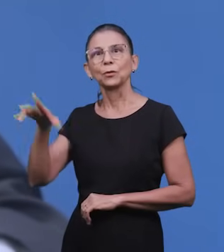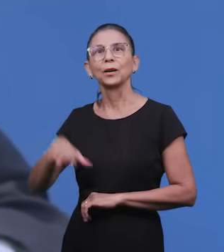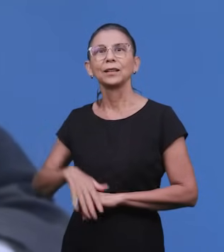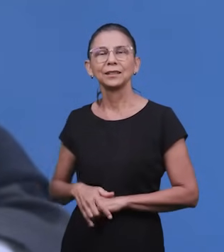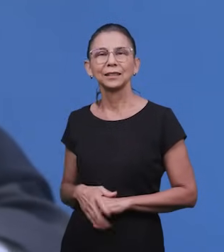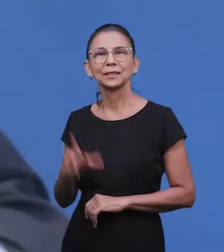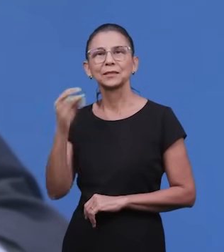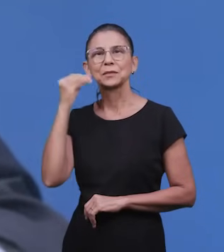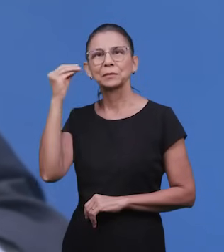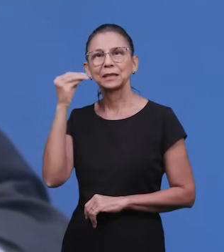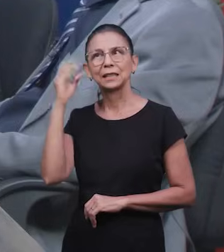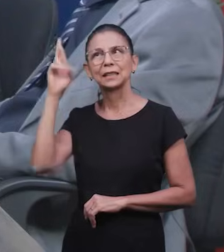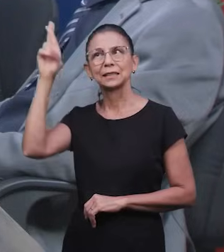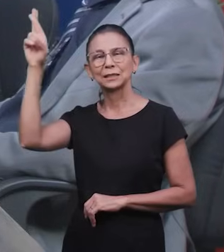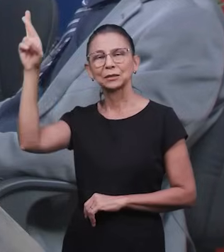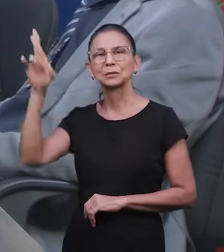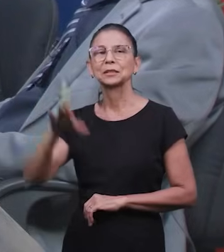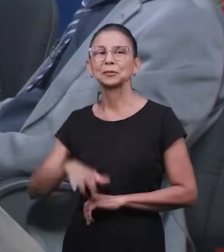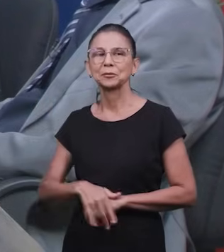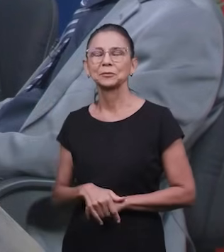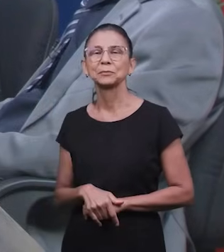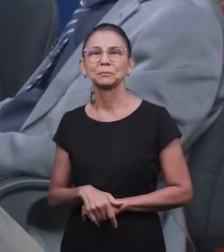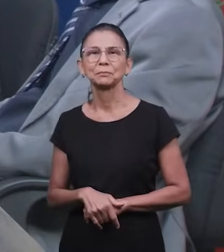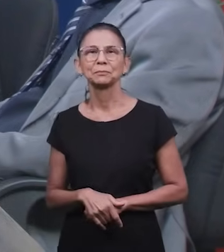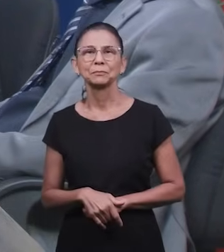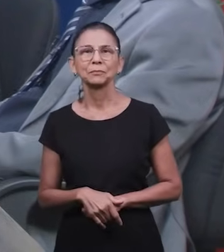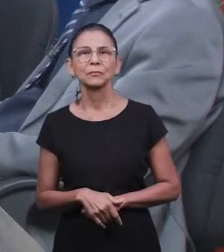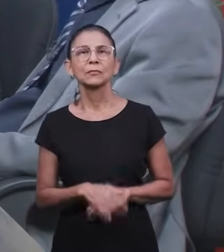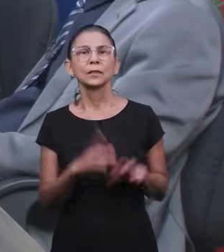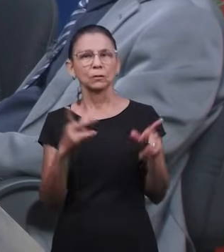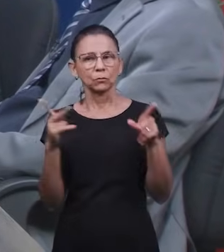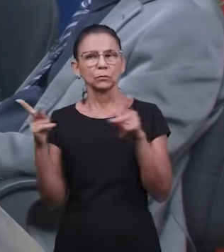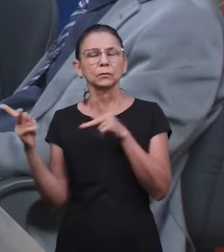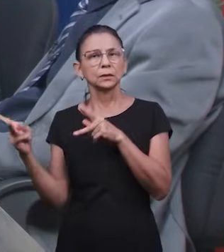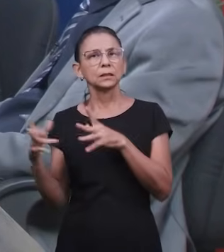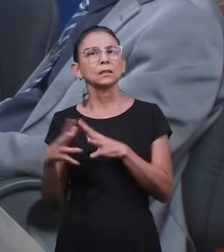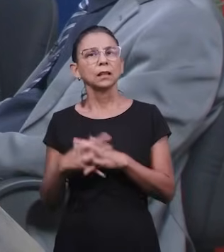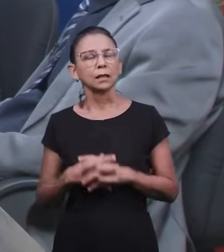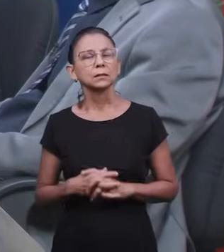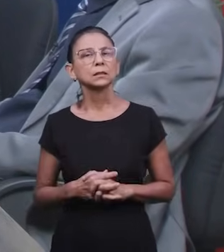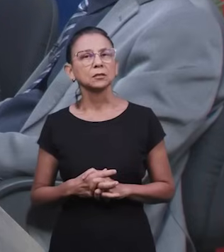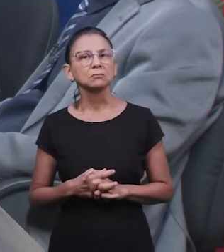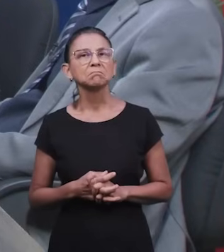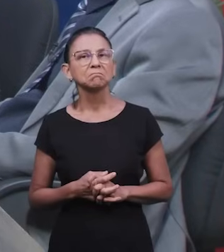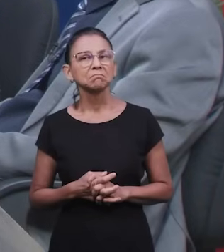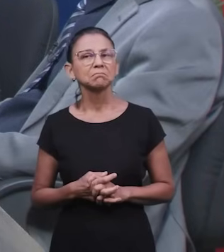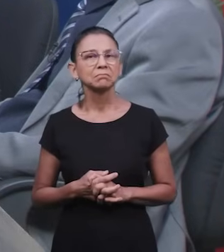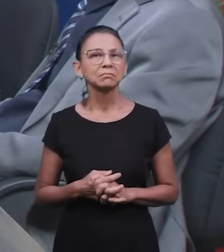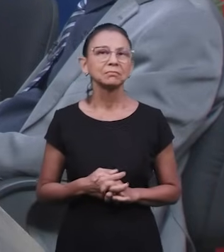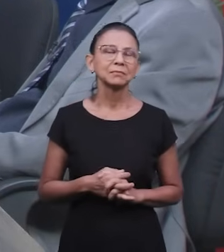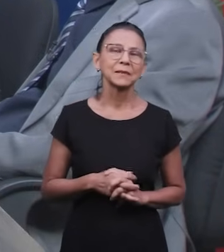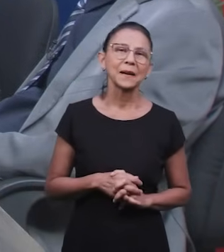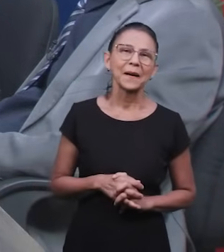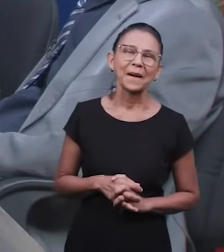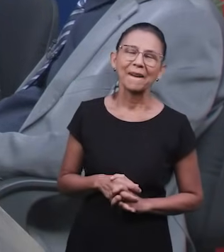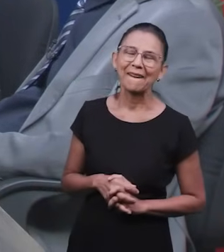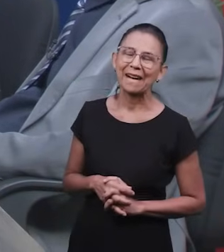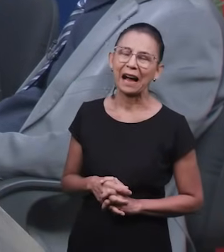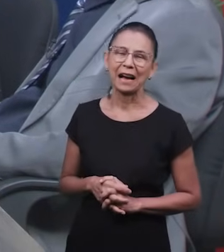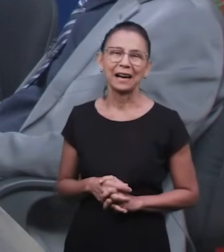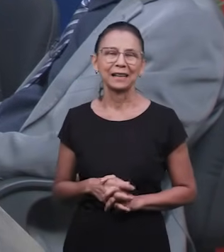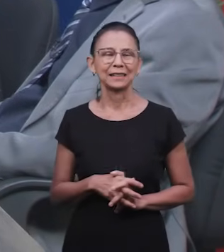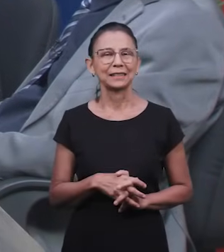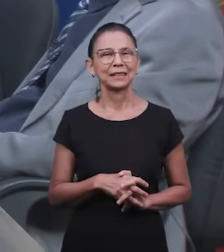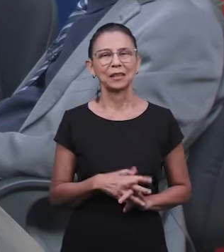bênção do Senhor. Glória a Deus. Aleluia. Lá do Rio de Janeiro e foi visitado por Deus. E eu acho que ele não é mais ateu,